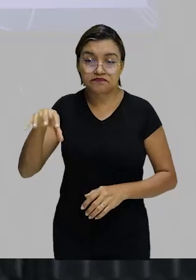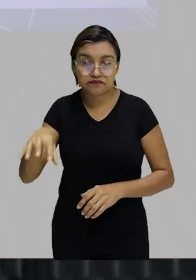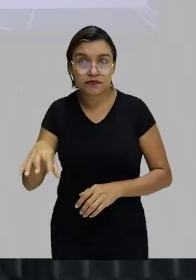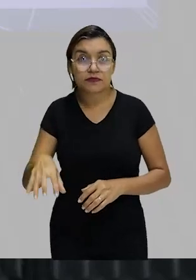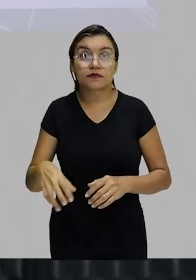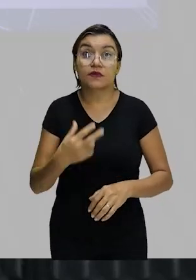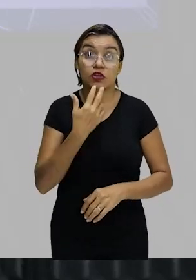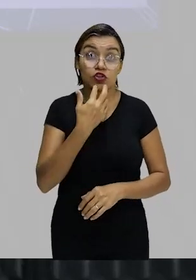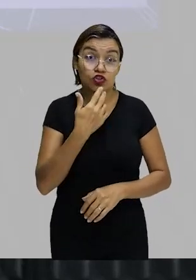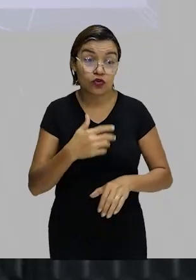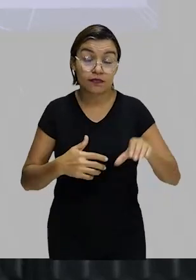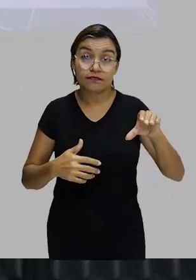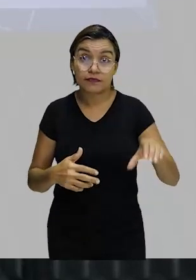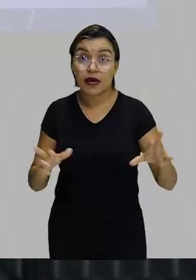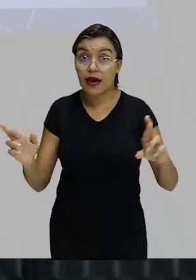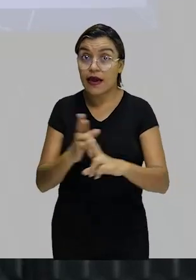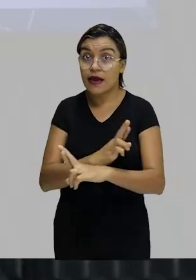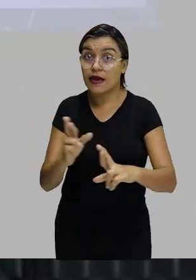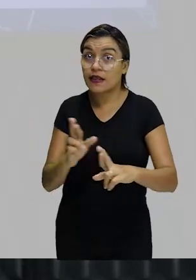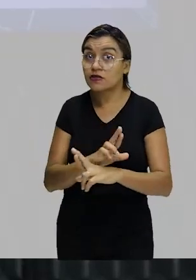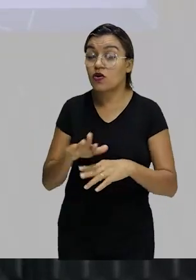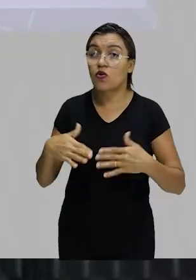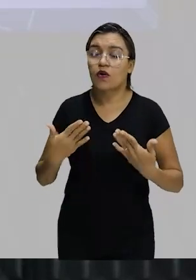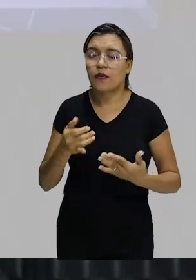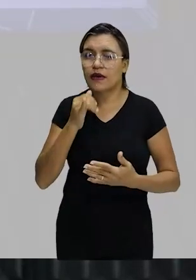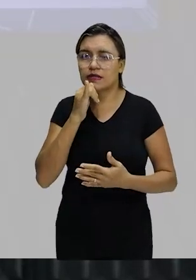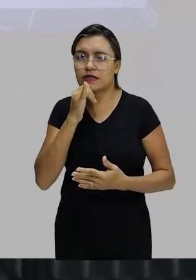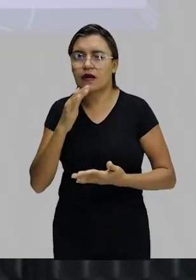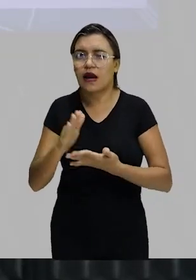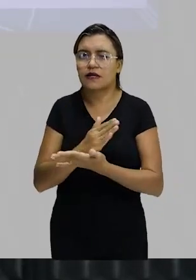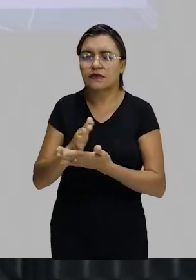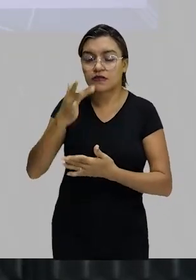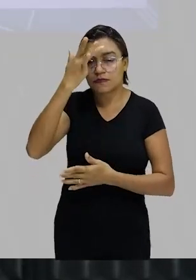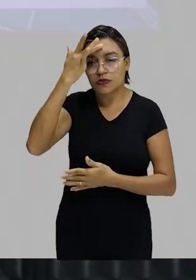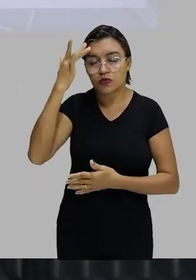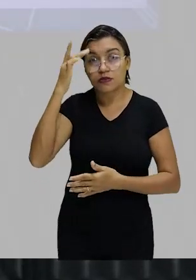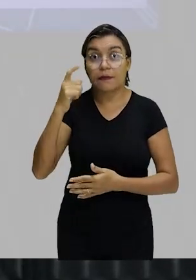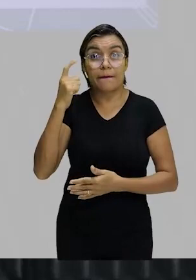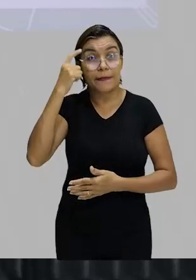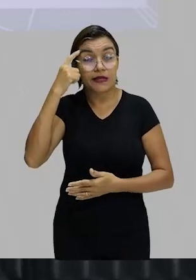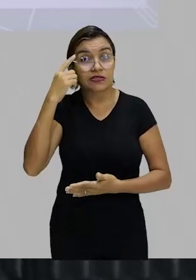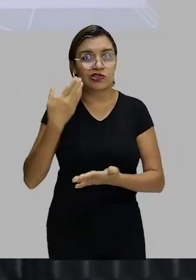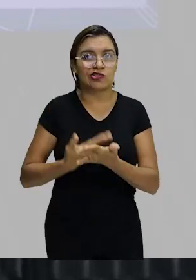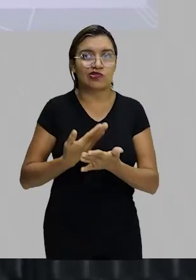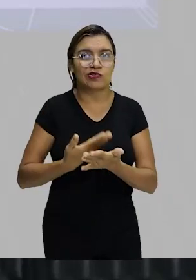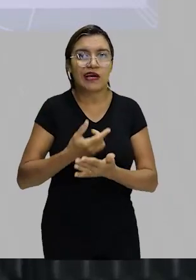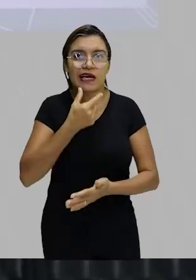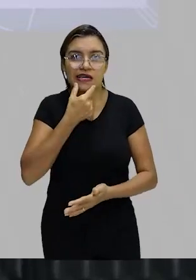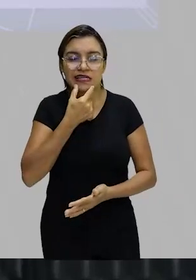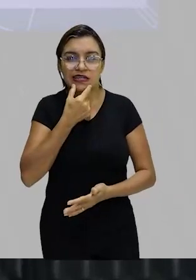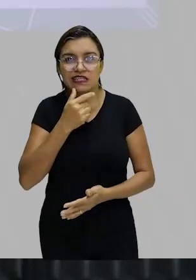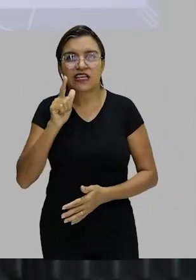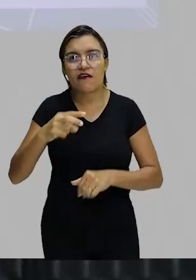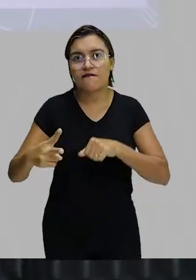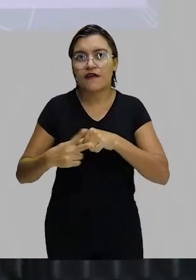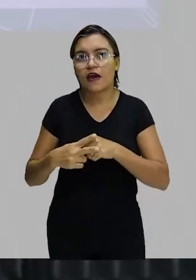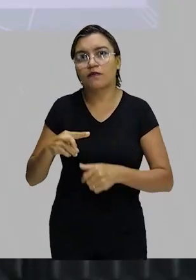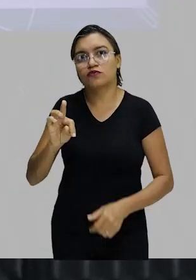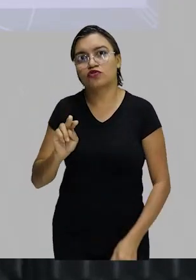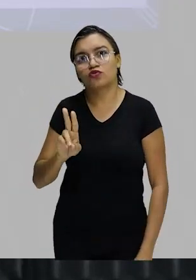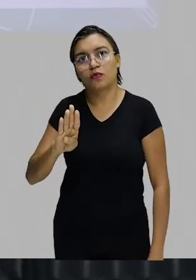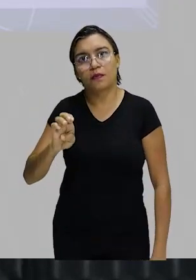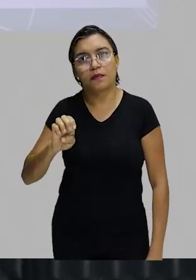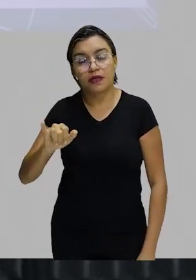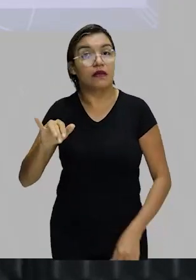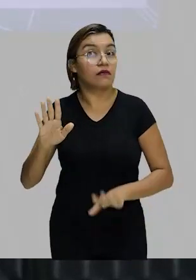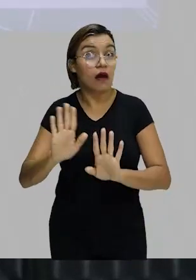foco, porque o que acontece? Muitas vezes as pessoas associam que estudar inglês é verbo to be, é gramática. E não é só isso. Eu já